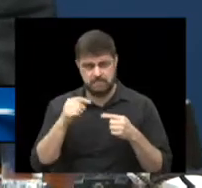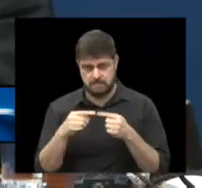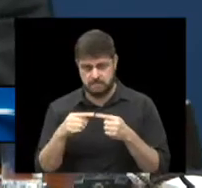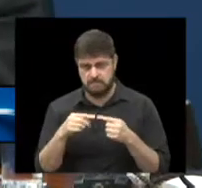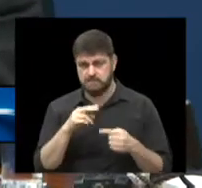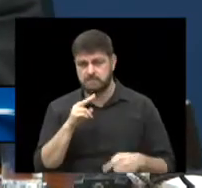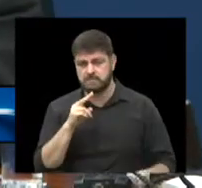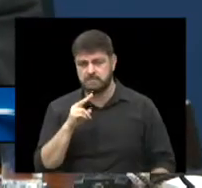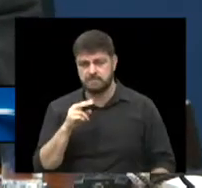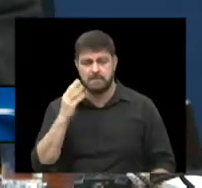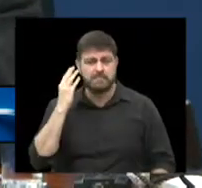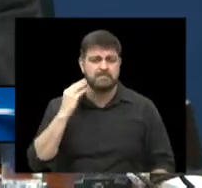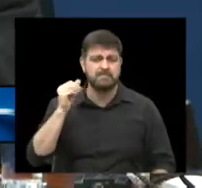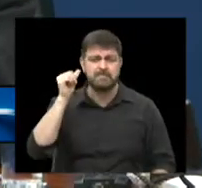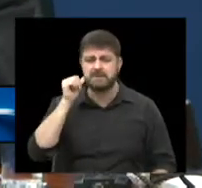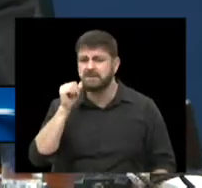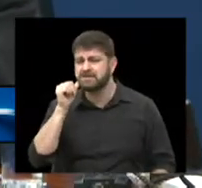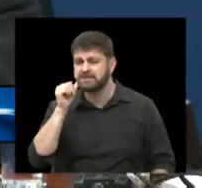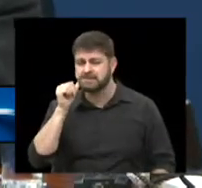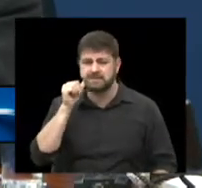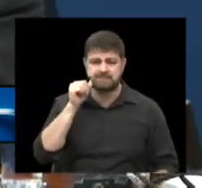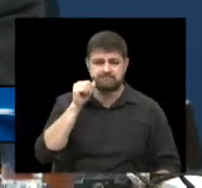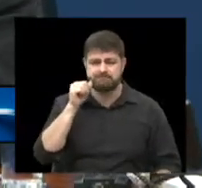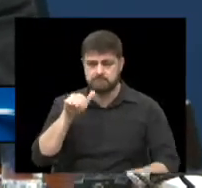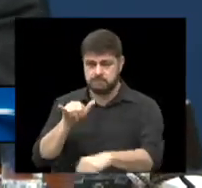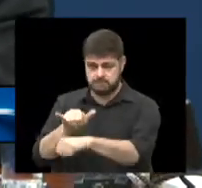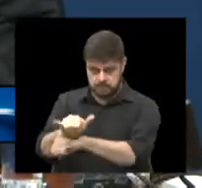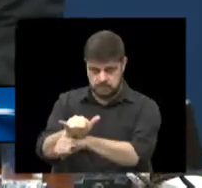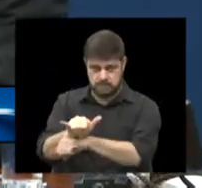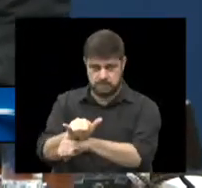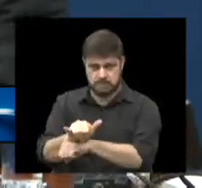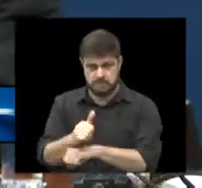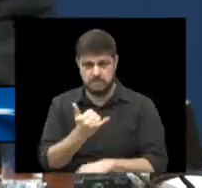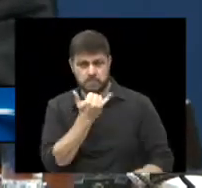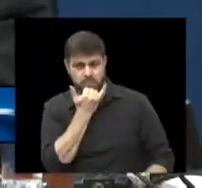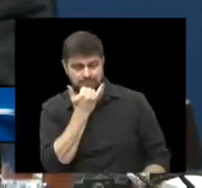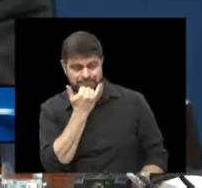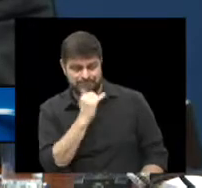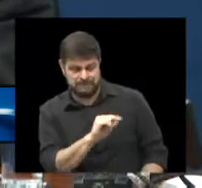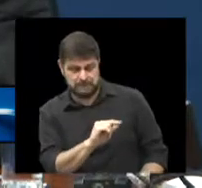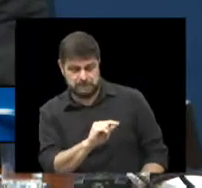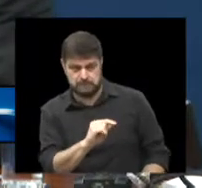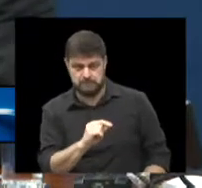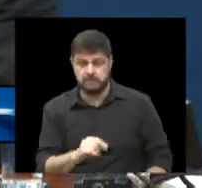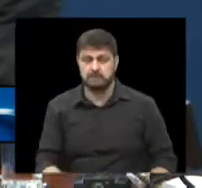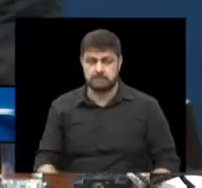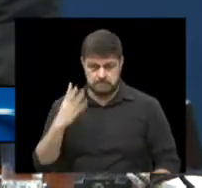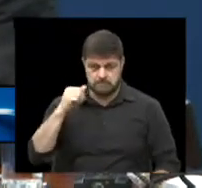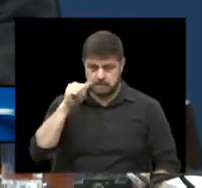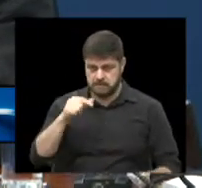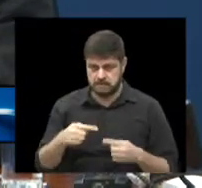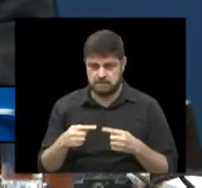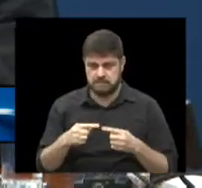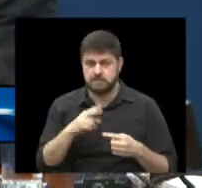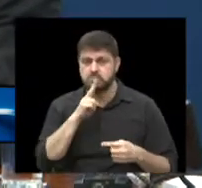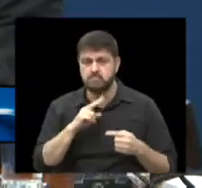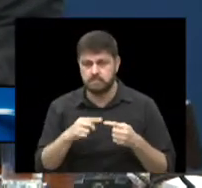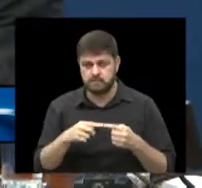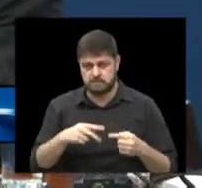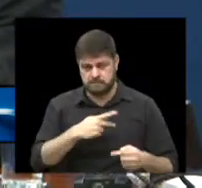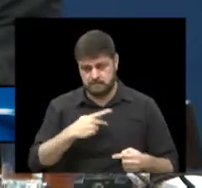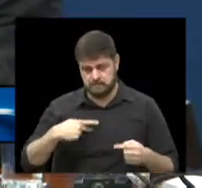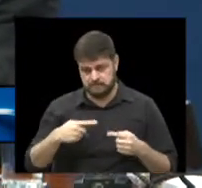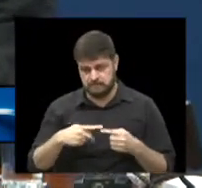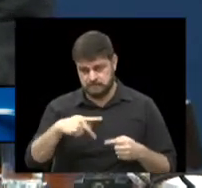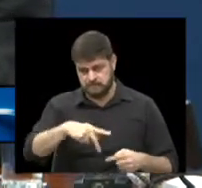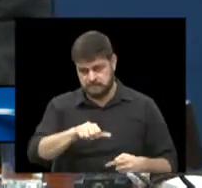sim. Mariana Conte, ausente. Perdão. Mariana Conte, sim. Nelson Ossiri, sim. Pastor Elias Azevedo, sim. Paulo